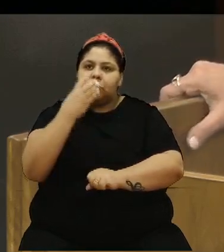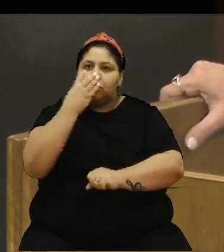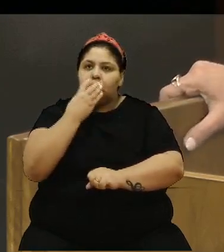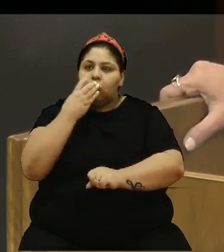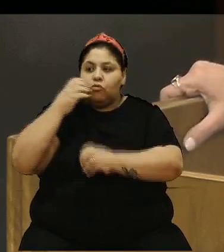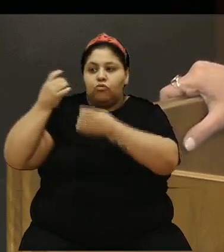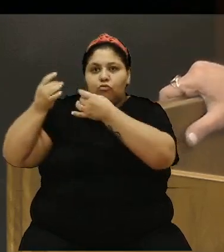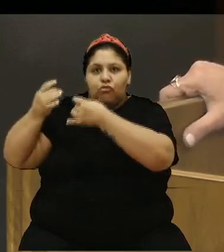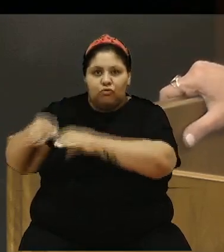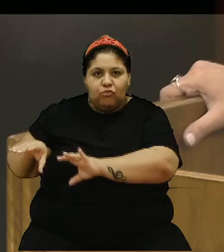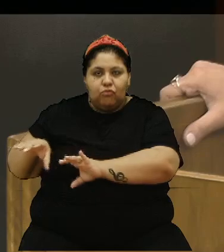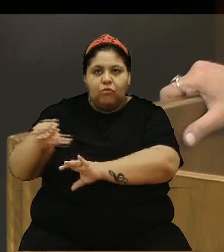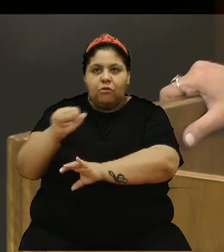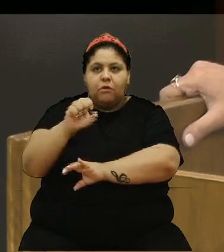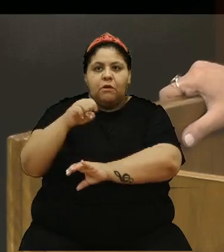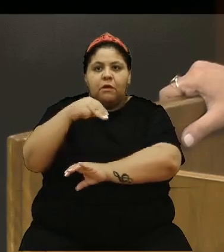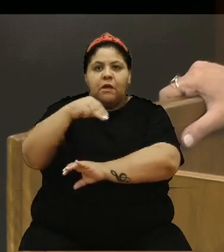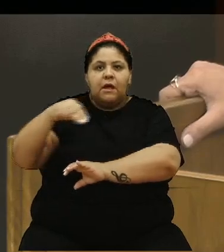abandonado pelas SEMAS.